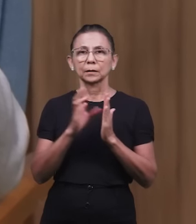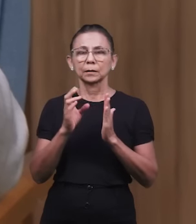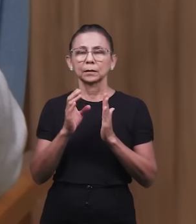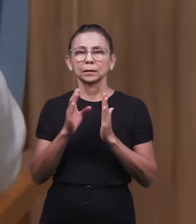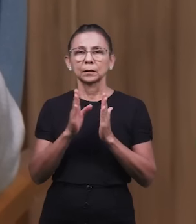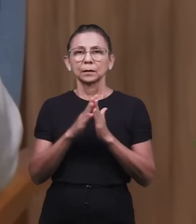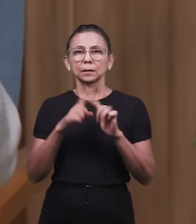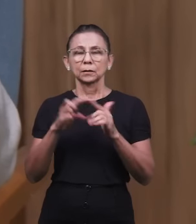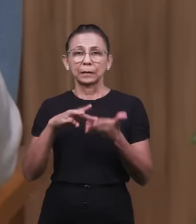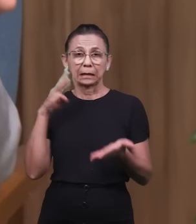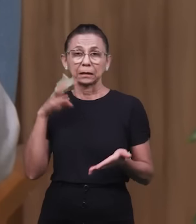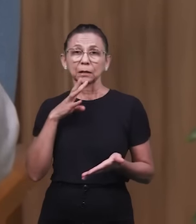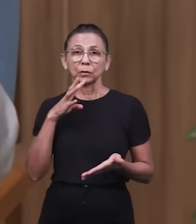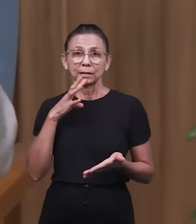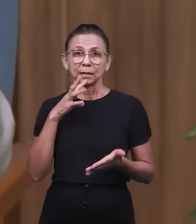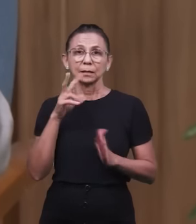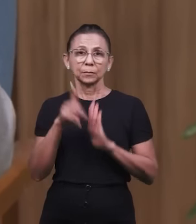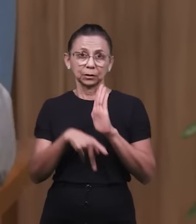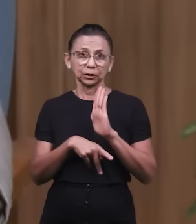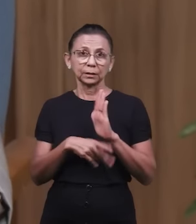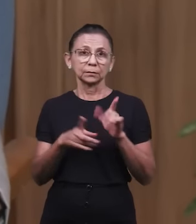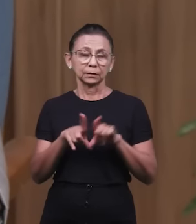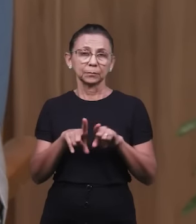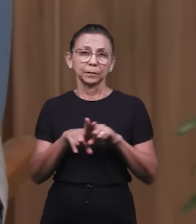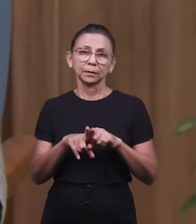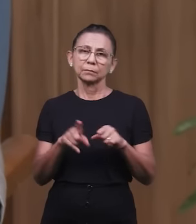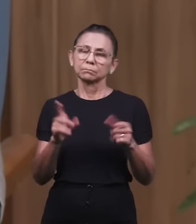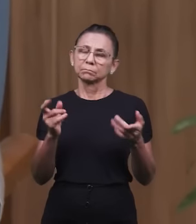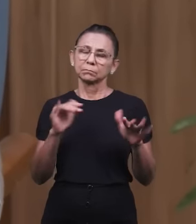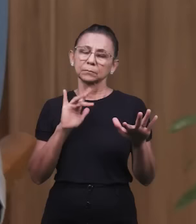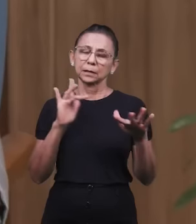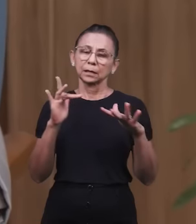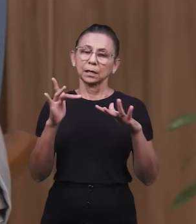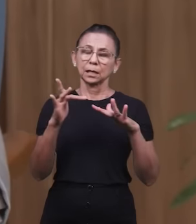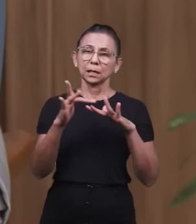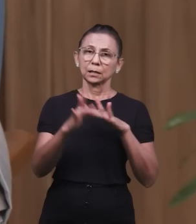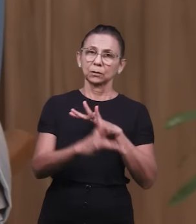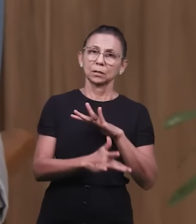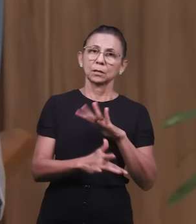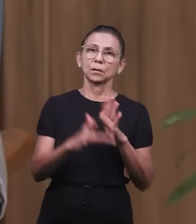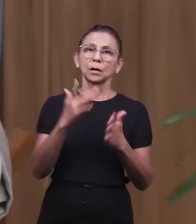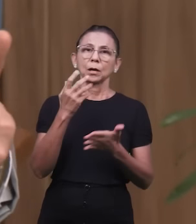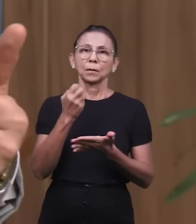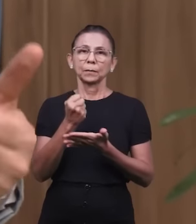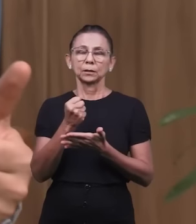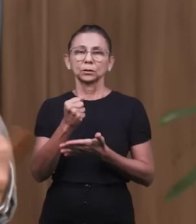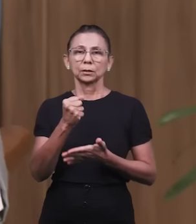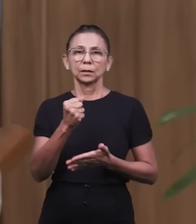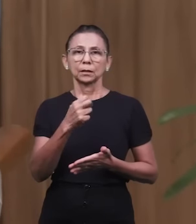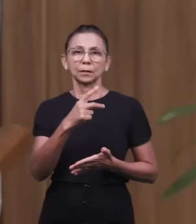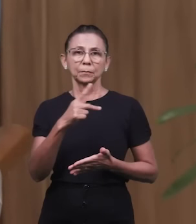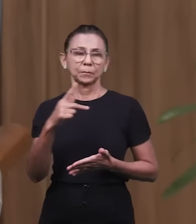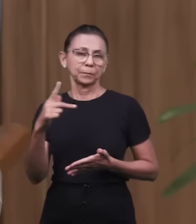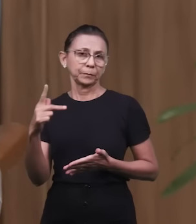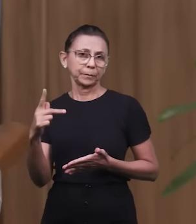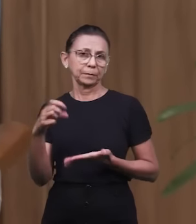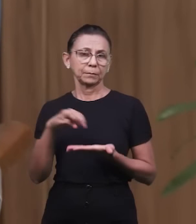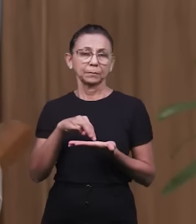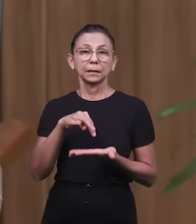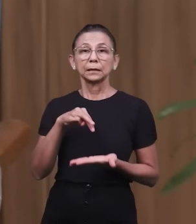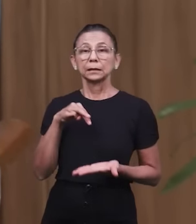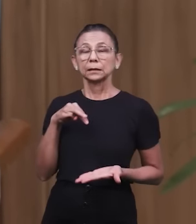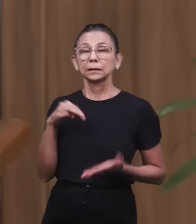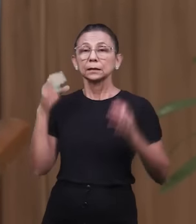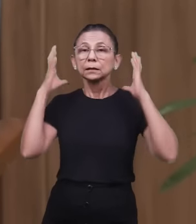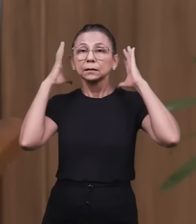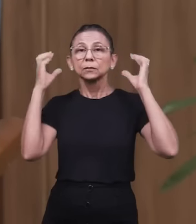também sobre os nossos projetos muito simples é só acessar as nossas redes sociais você também pode baixar os aplicativos da Igreja Cristã Maranata